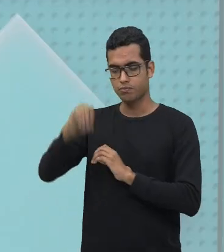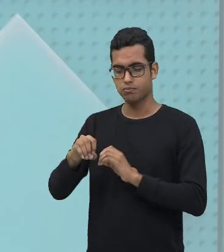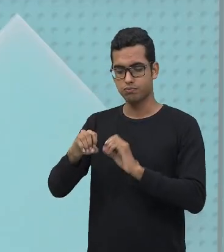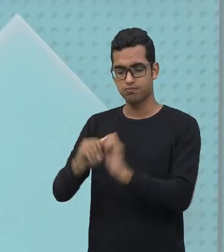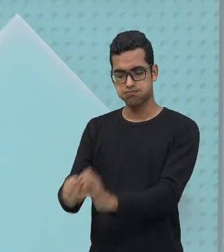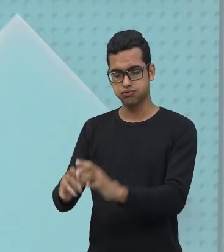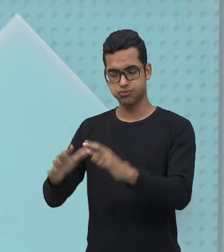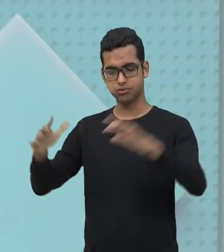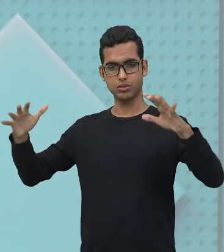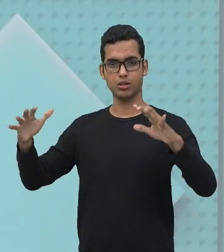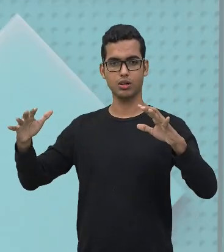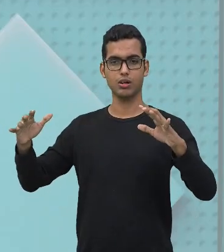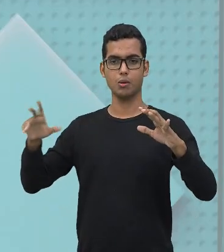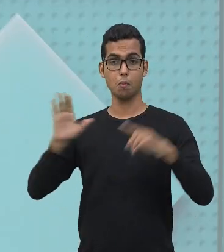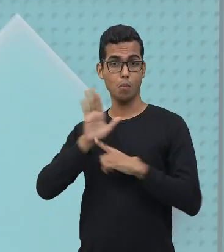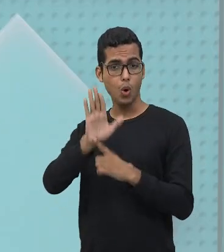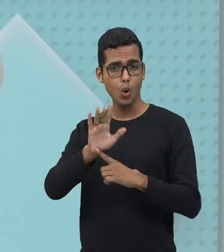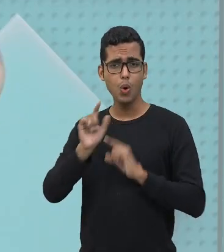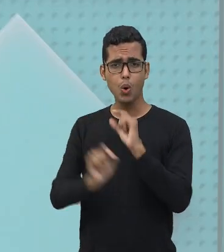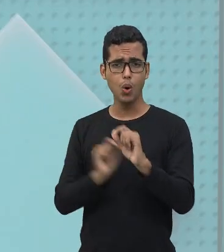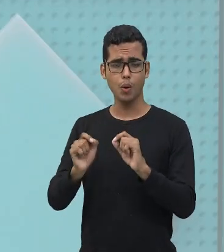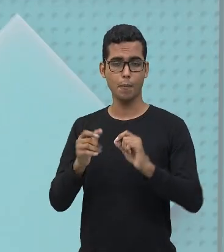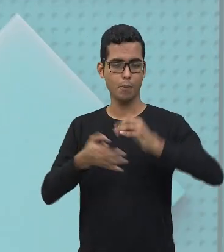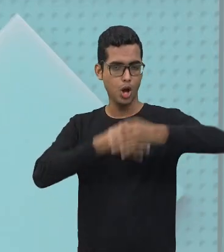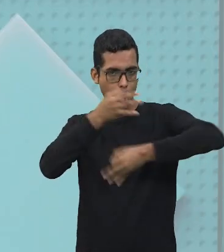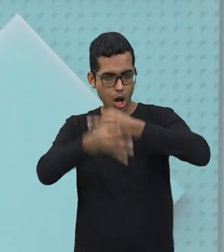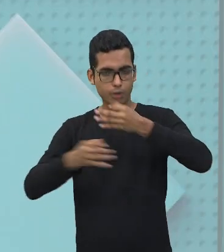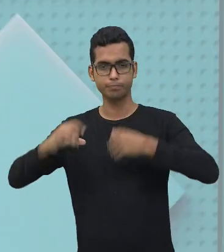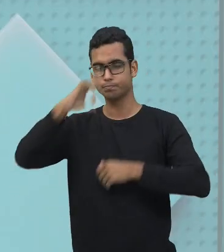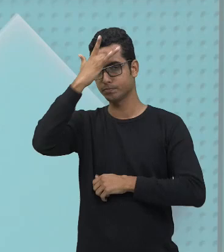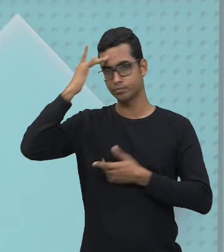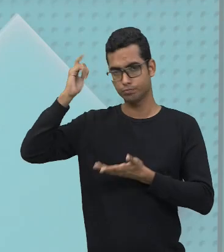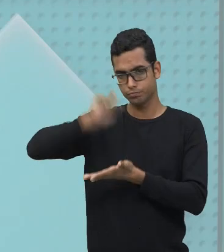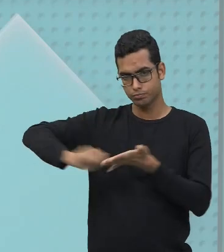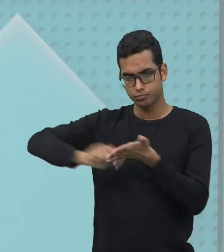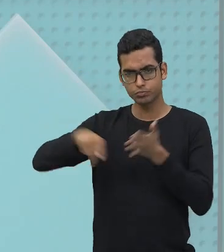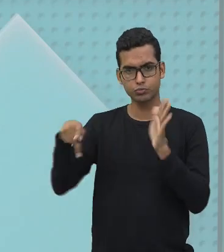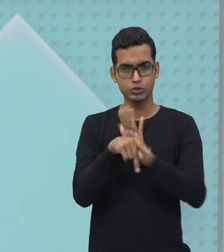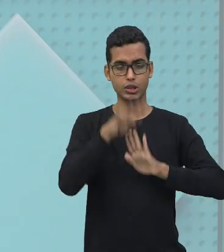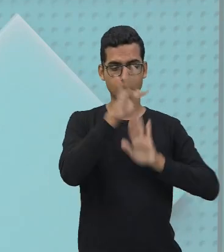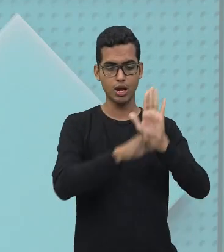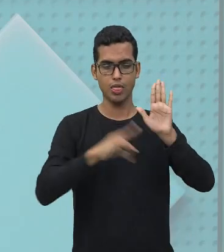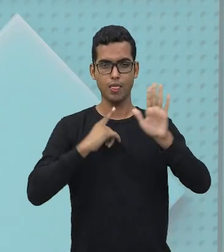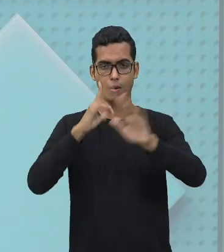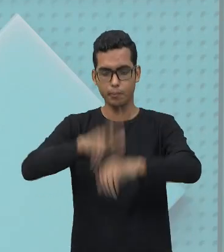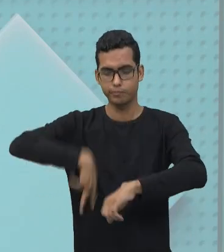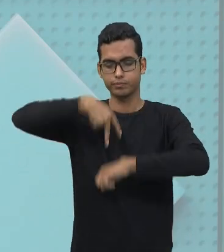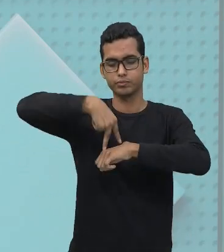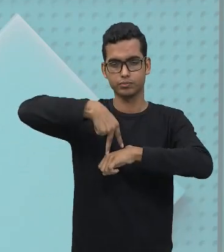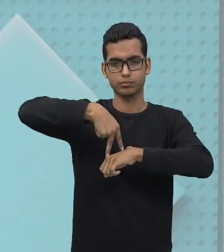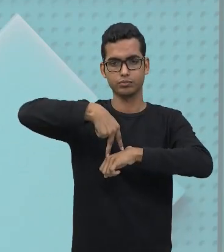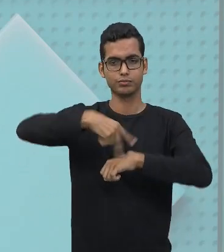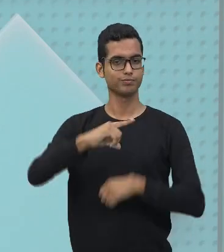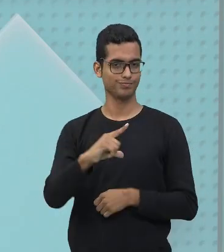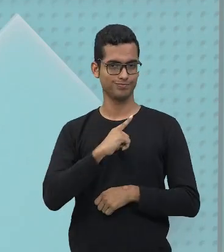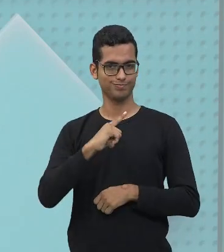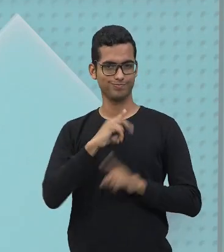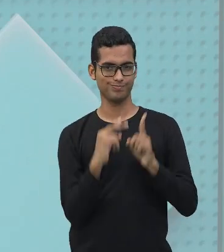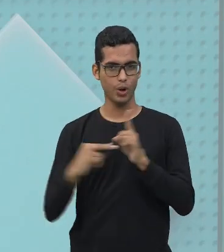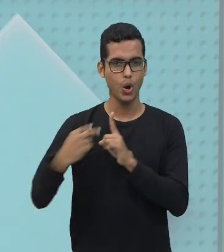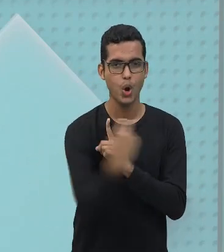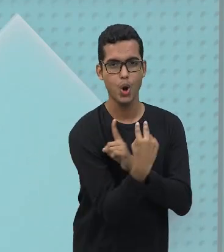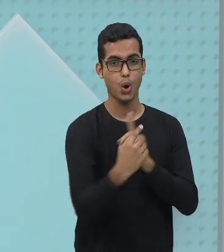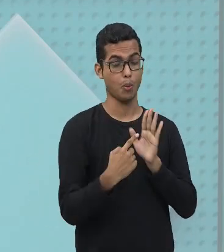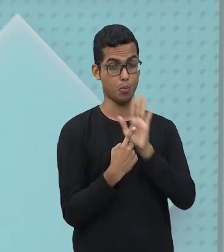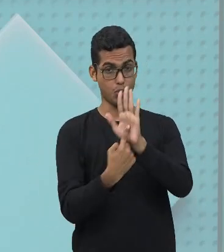uma argumentação. Quem escreveu esse texto tem um posicionamento. E esse posicionamento ele mostrou